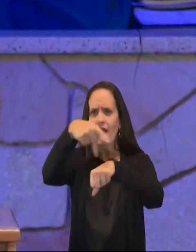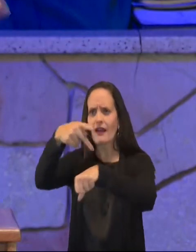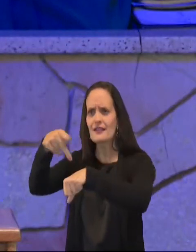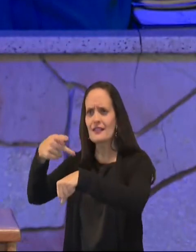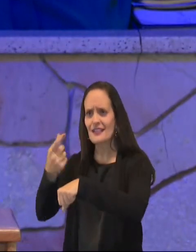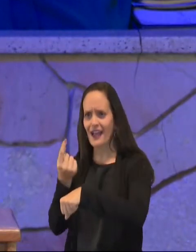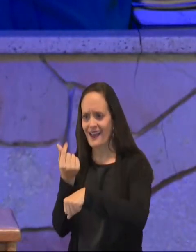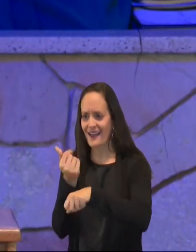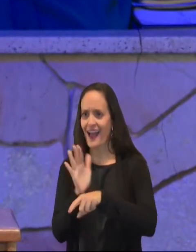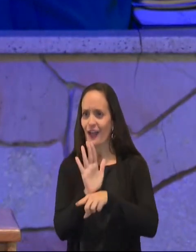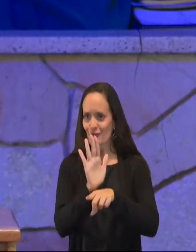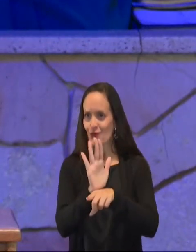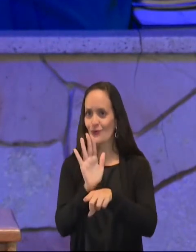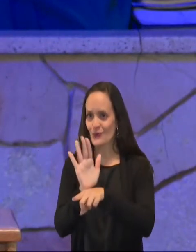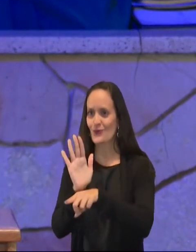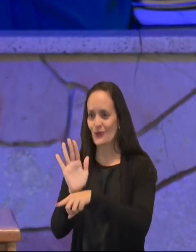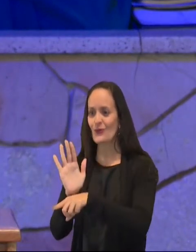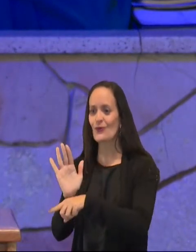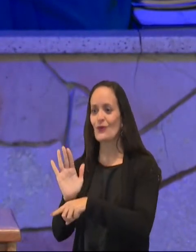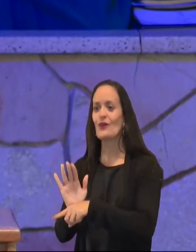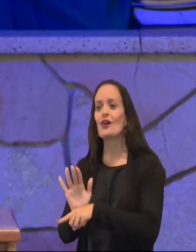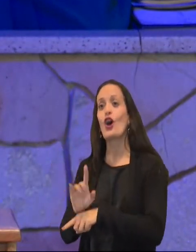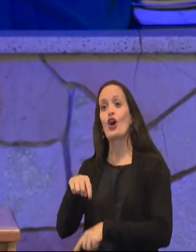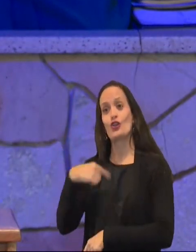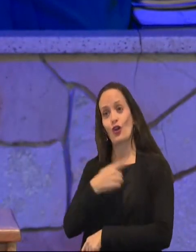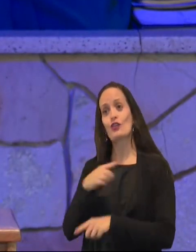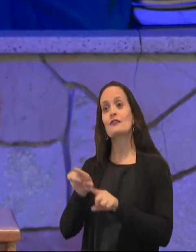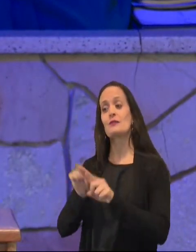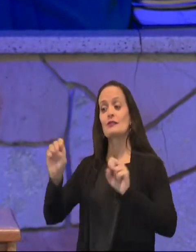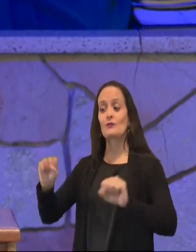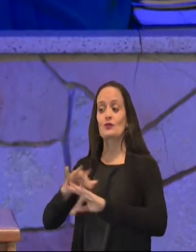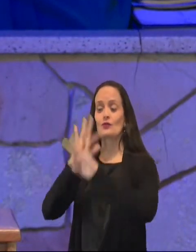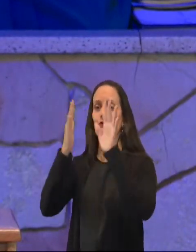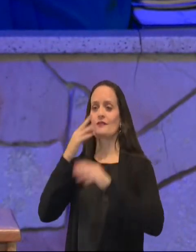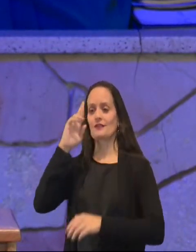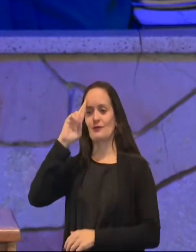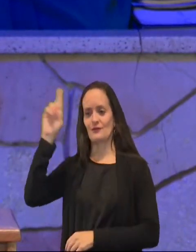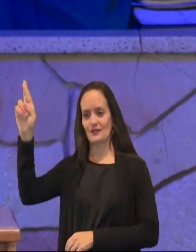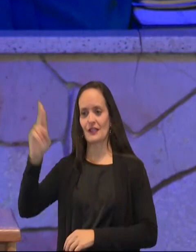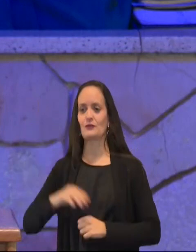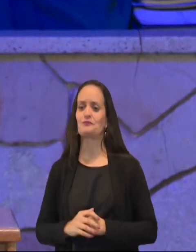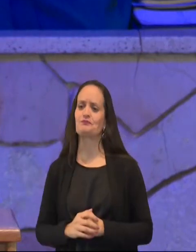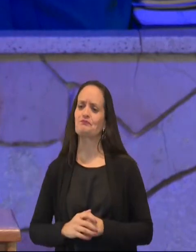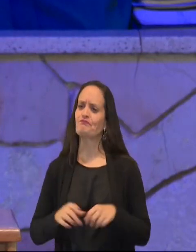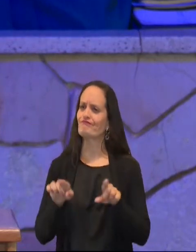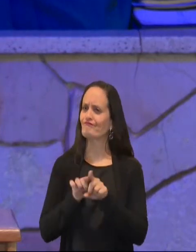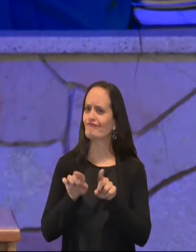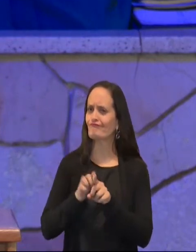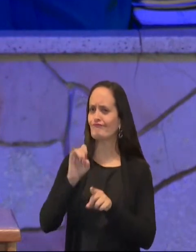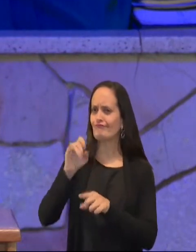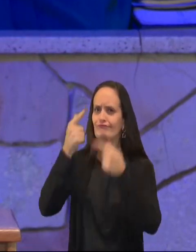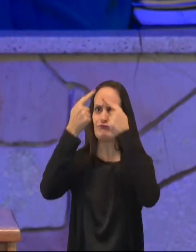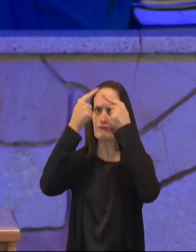contribuição, que ainda é pequena, mas nós glorificamos ao Senhor por isso. Quando Paulo cita o grego e o judeu, ele está falando exatamente